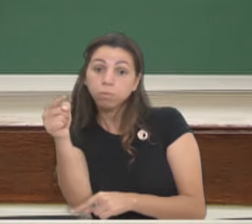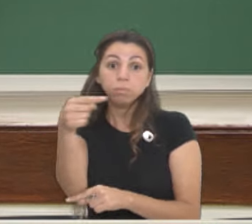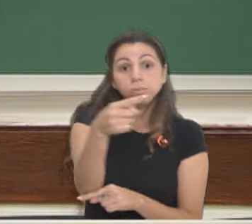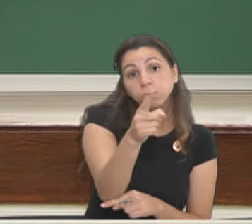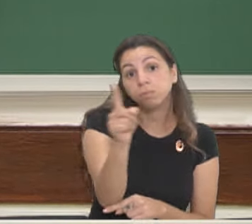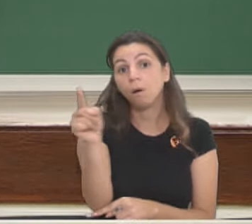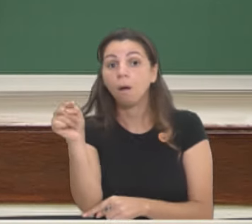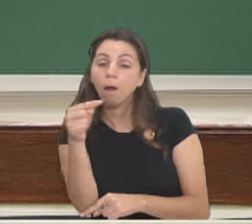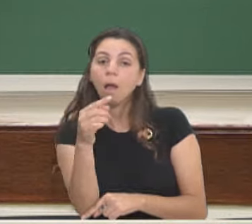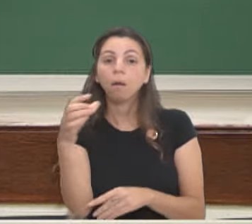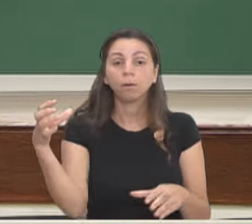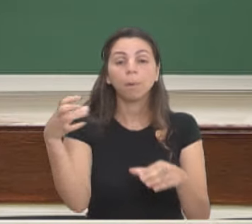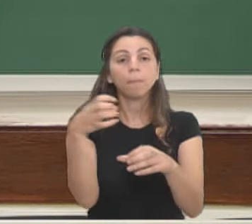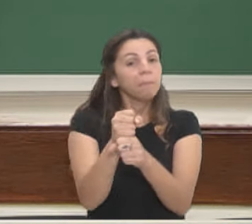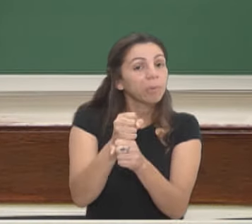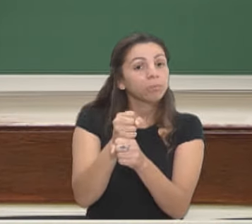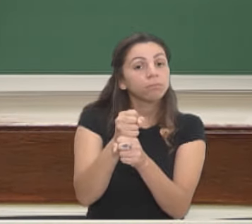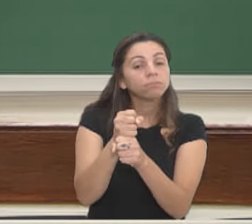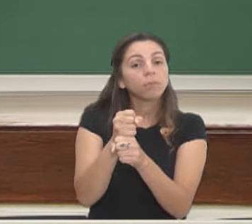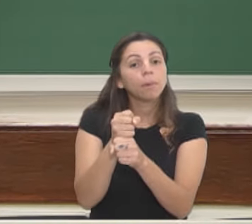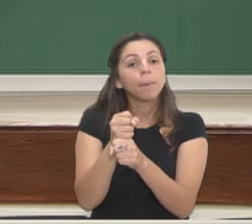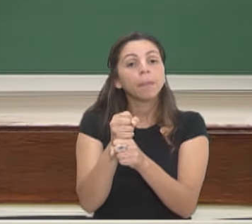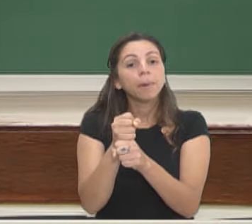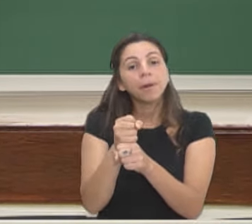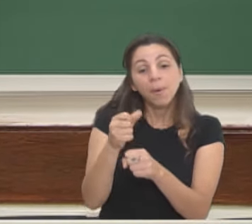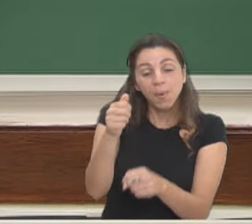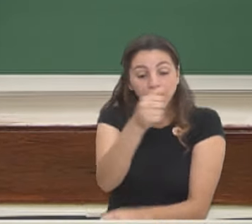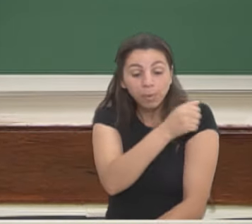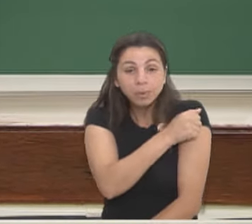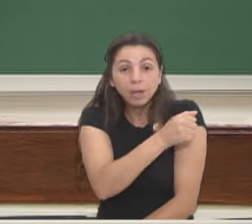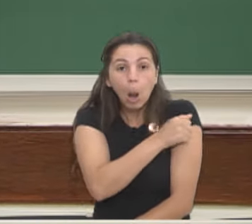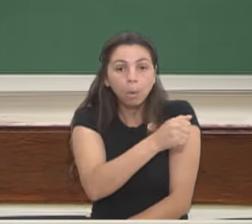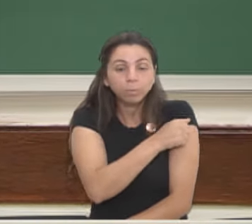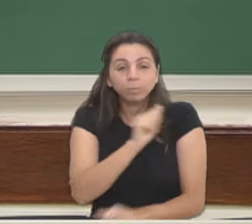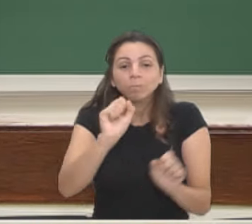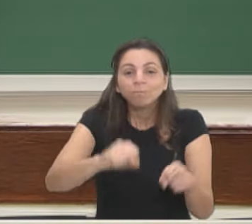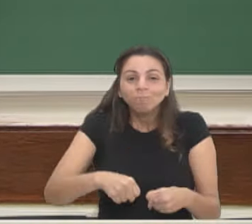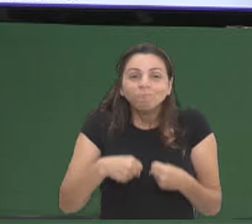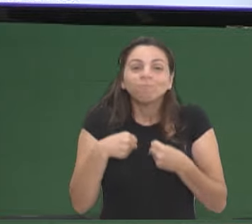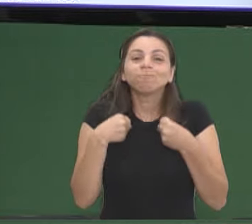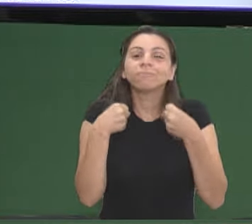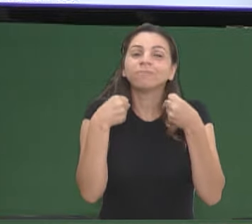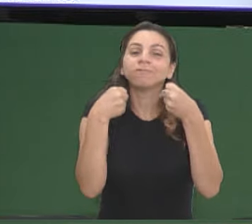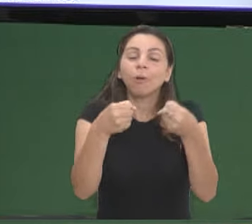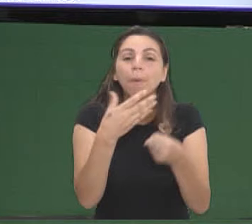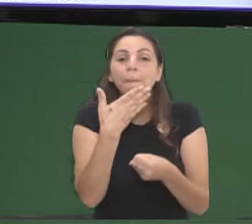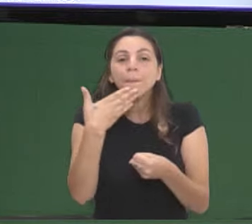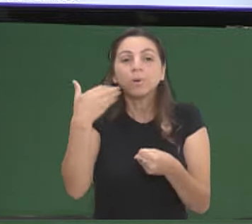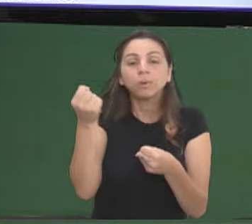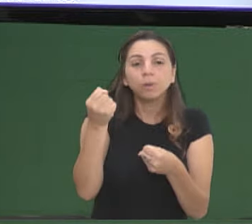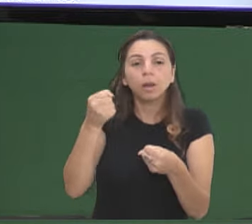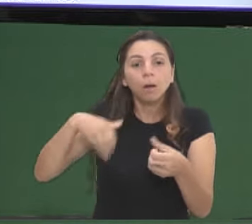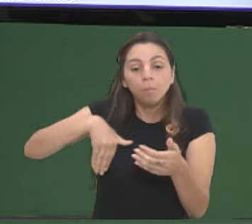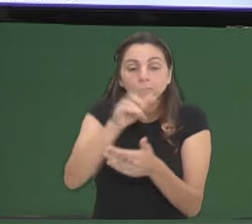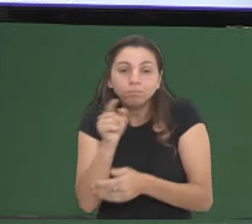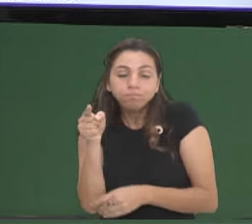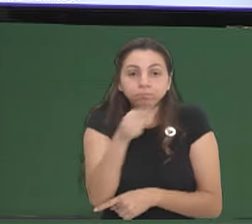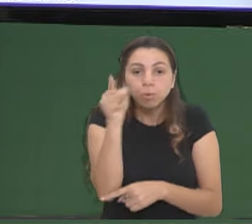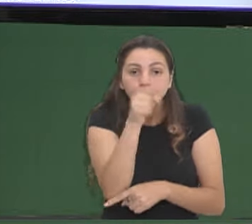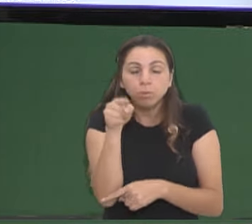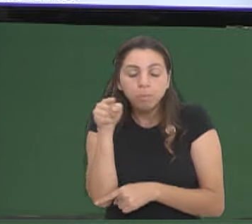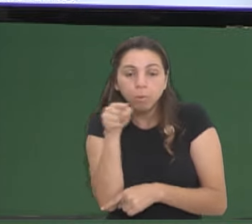é pontuando, porque daí vai fazer com que os alunos se esforcem para melhorar a precisão do seu chute, por exemplo,